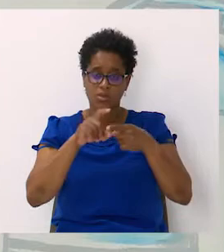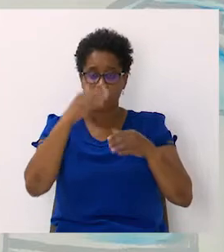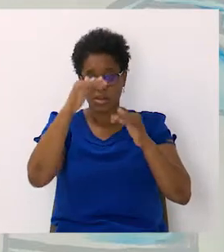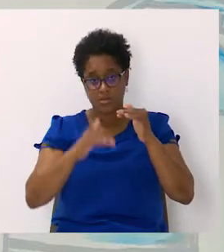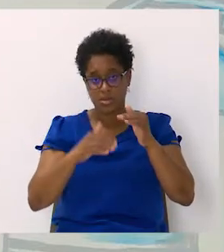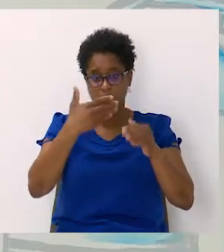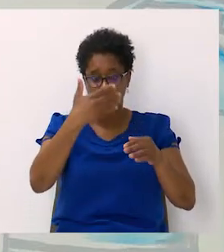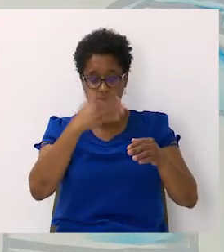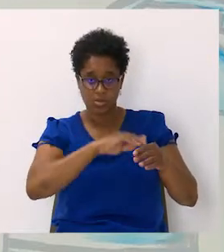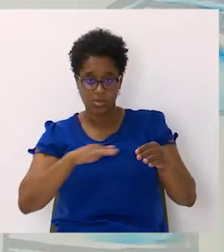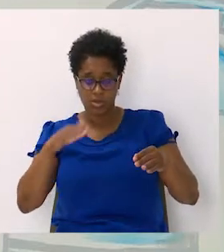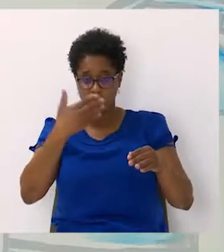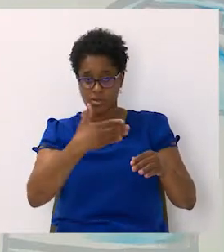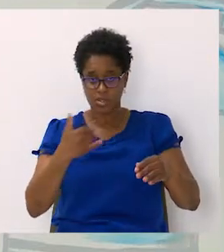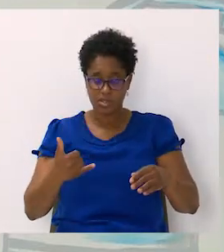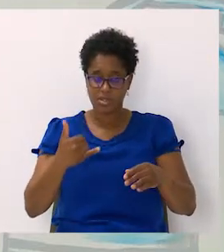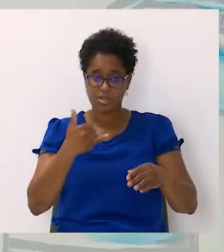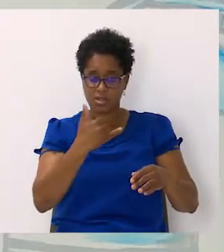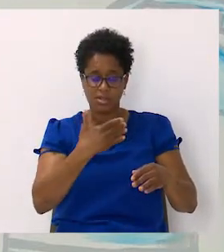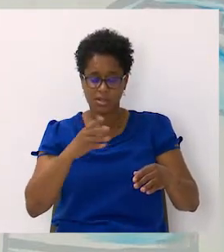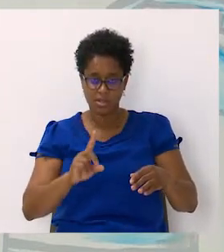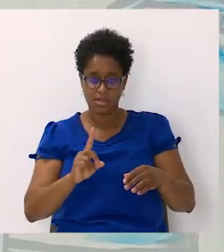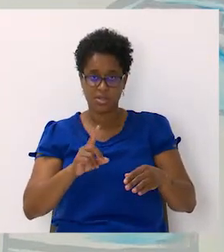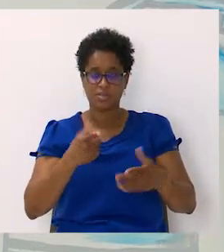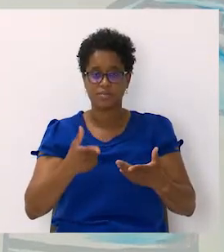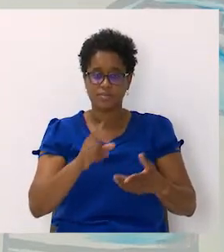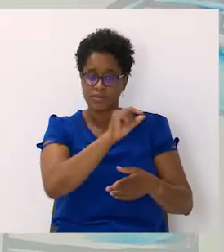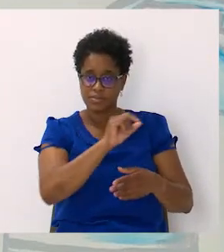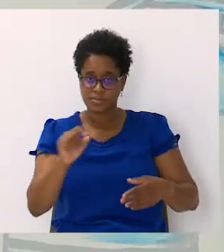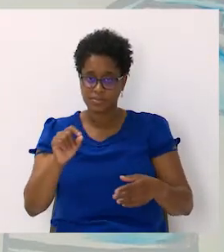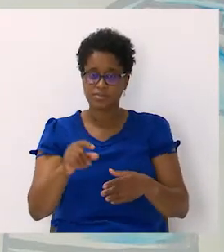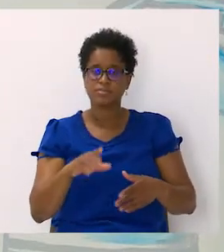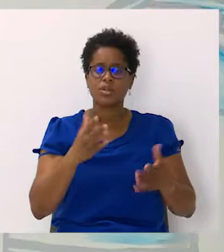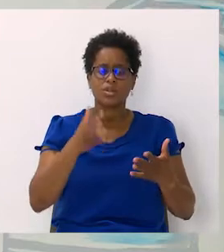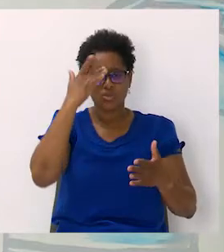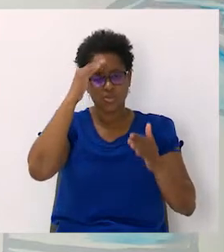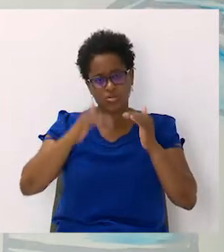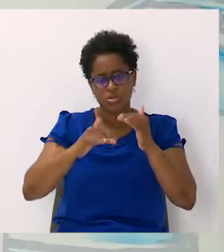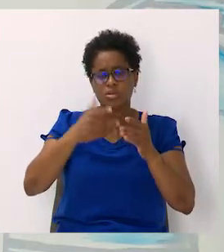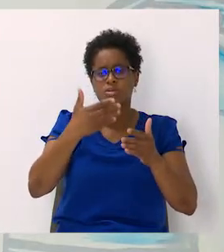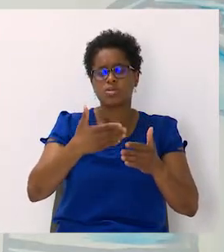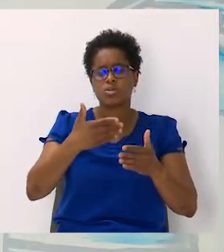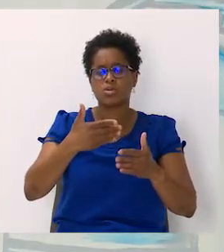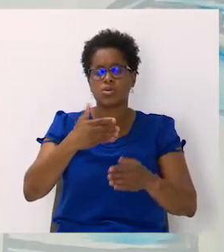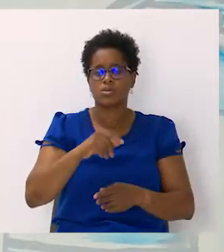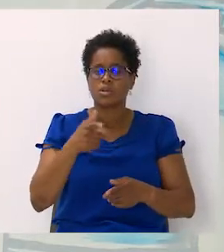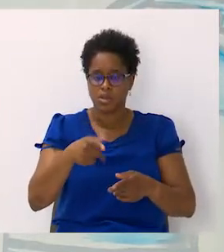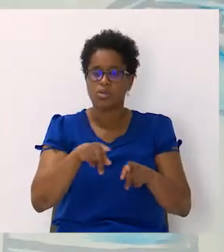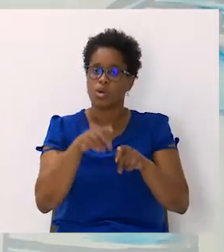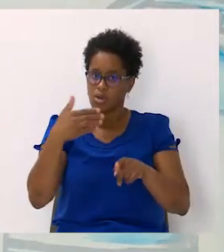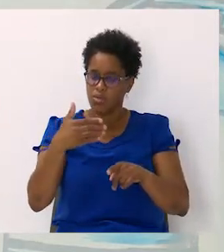por 1 sobre 16. Temos aqui traço de fração mãe. Ou seja, qual é o denominador de 1? O denominador de 1 é